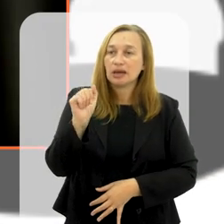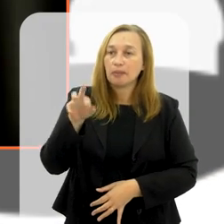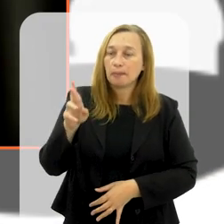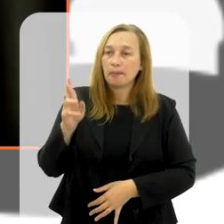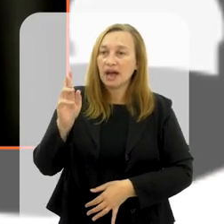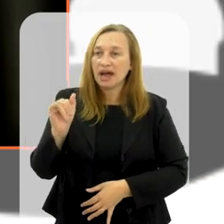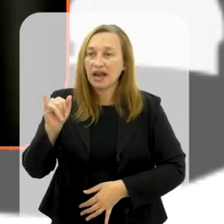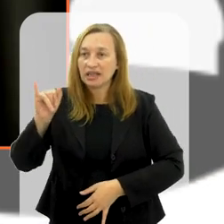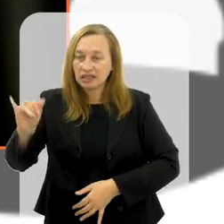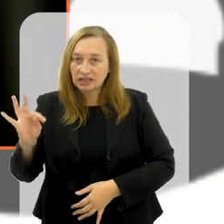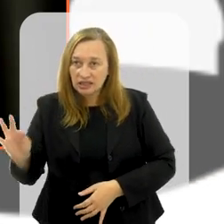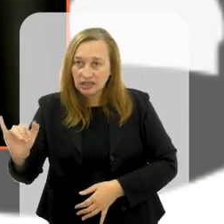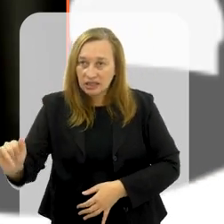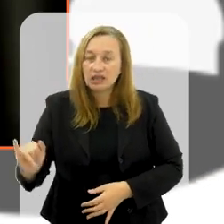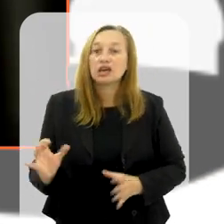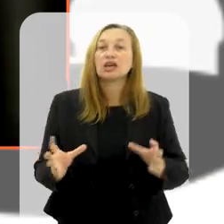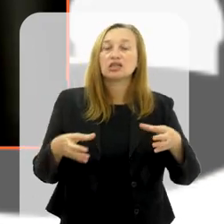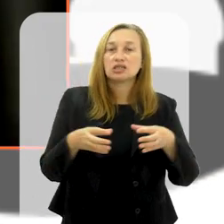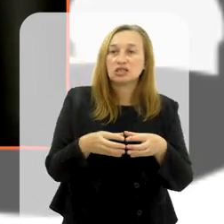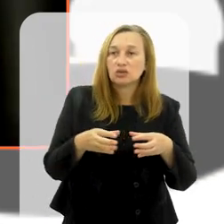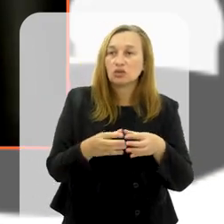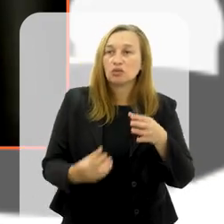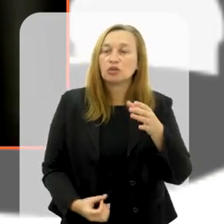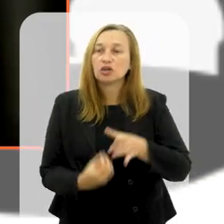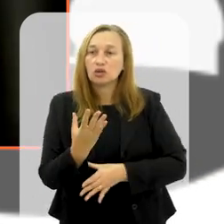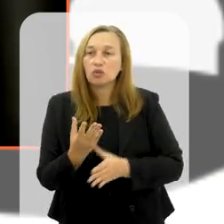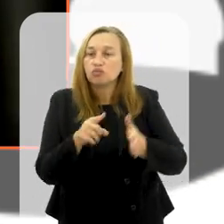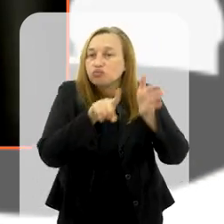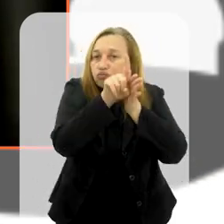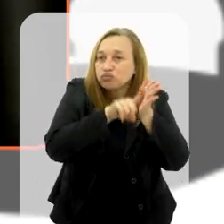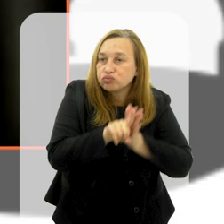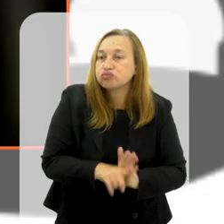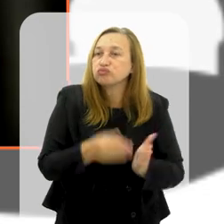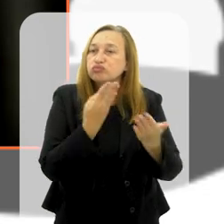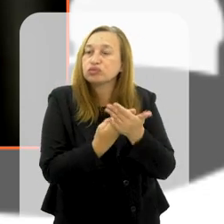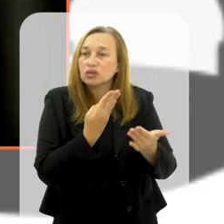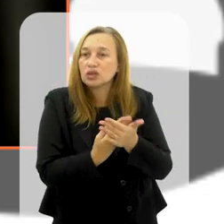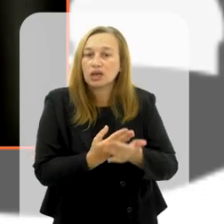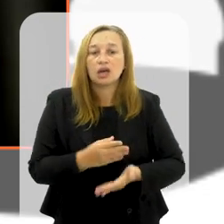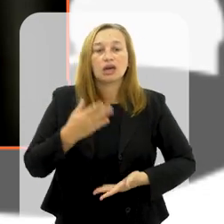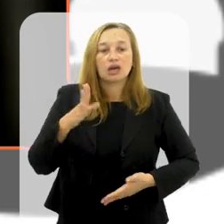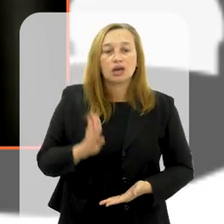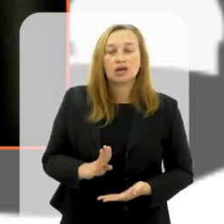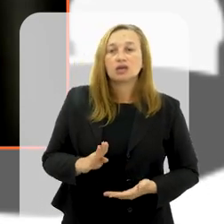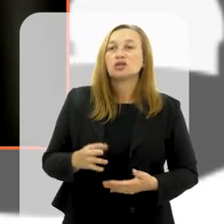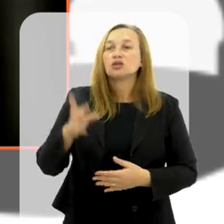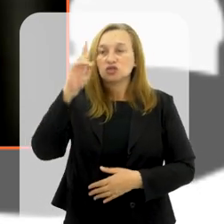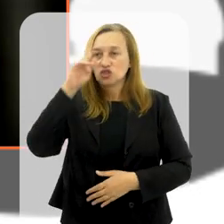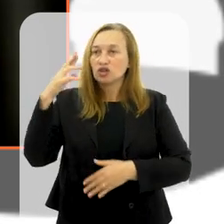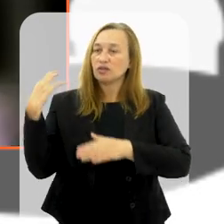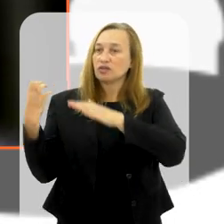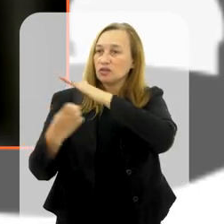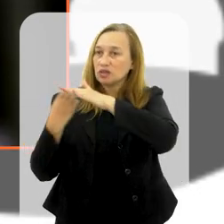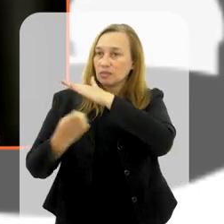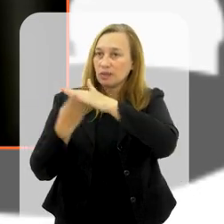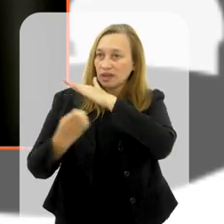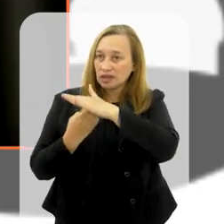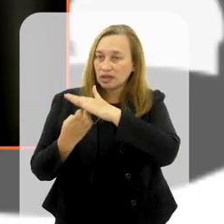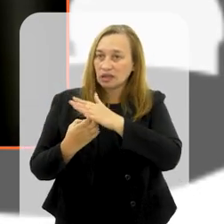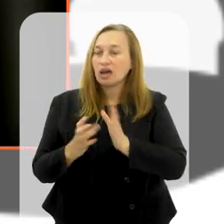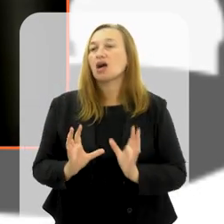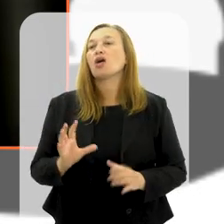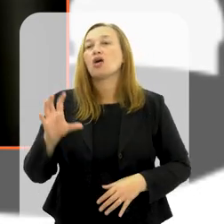esse grupo forma um comitê organizador dos centros de pesquisa. No caso do business, dos empresários, é a